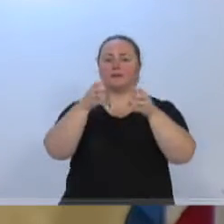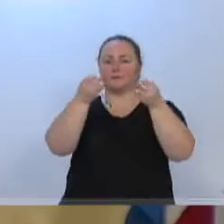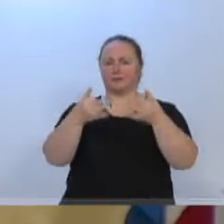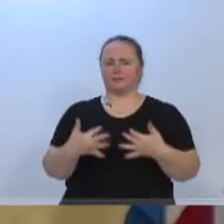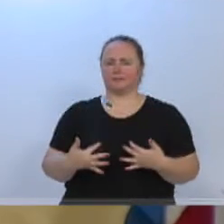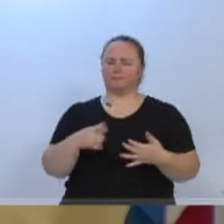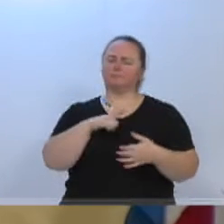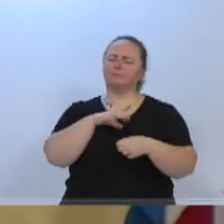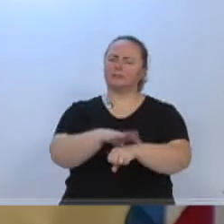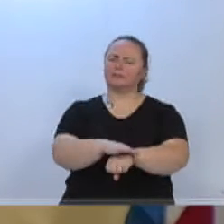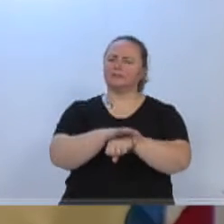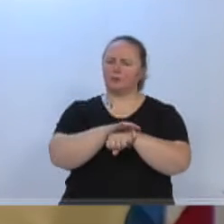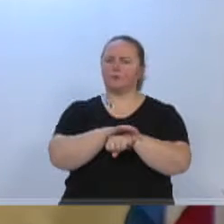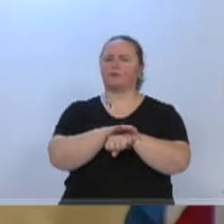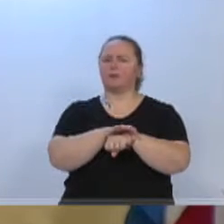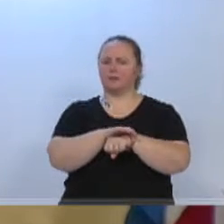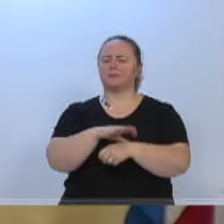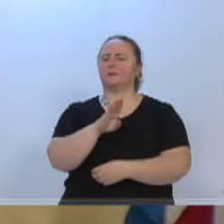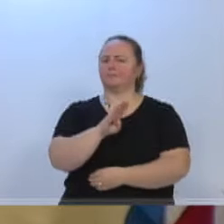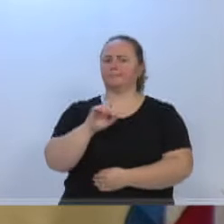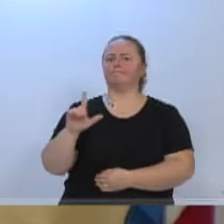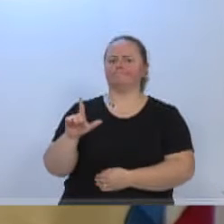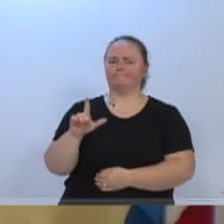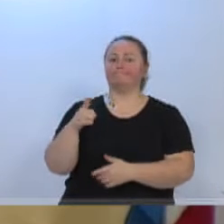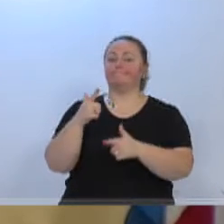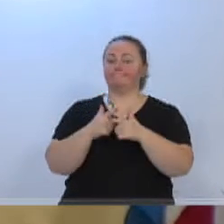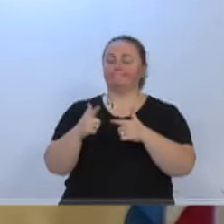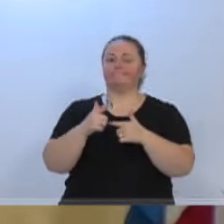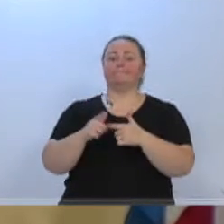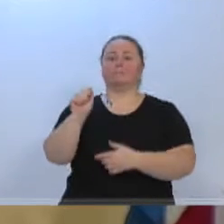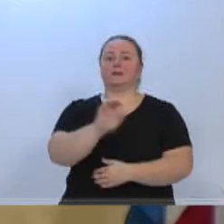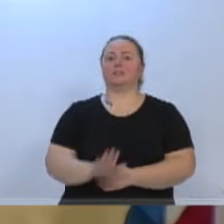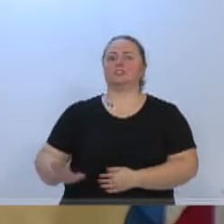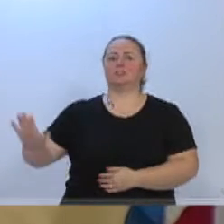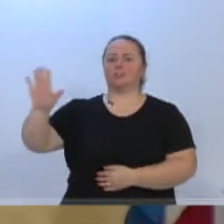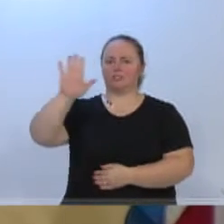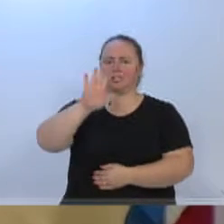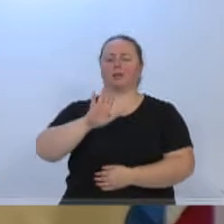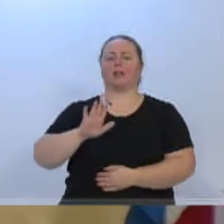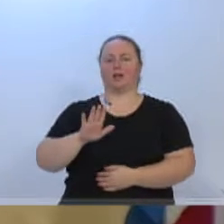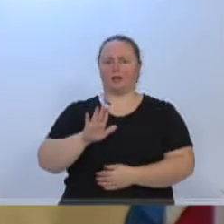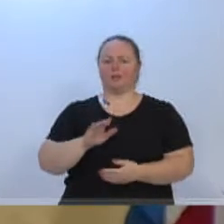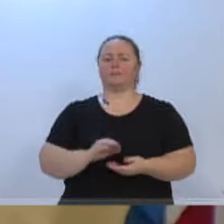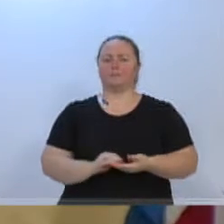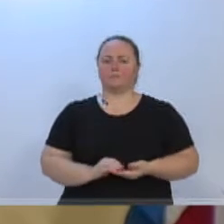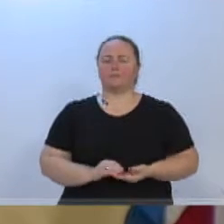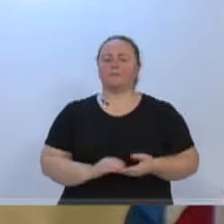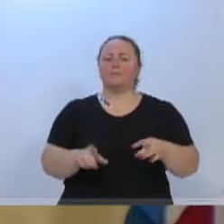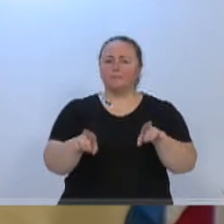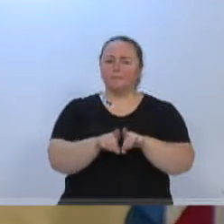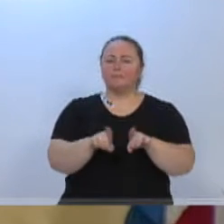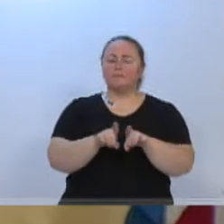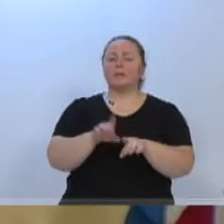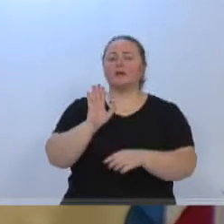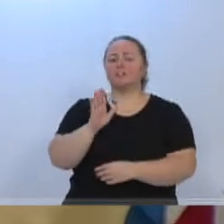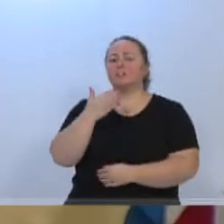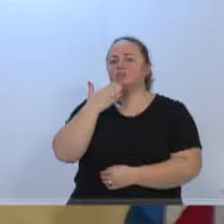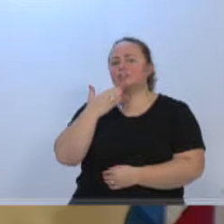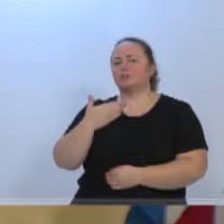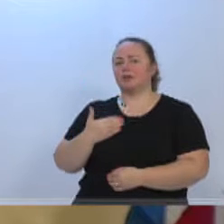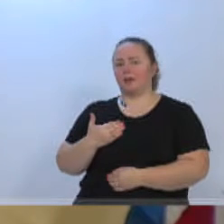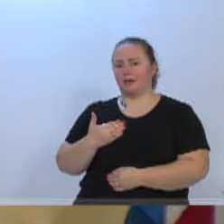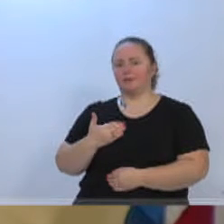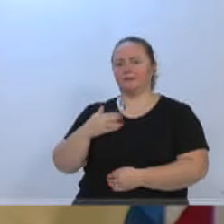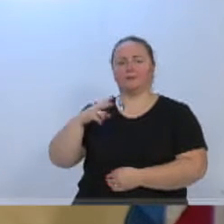da segurança na nossa cidade, que é um problema amplo, e tenho recebido, como outros colegas vereadores, de forma constante,